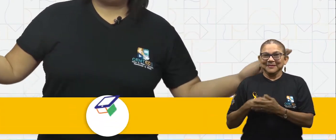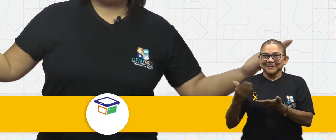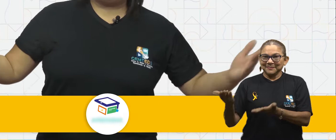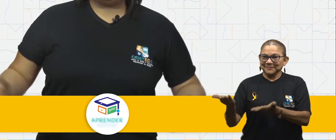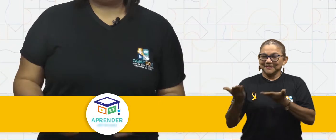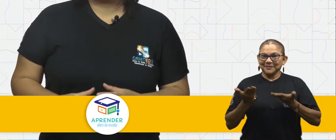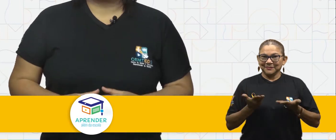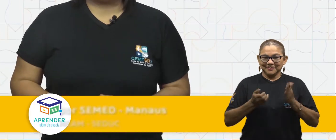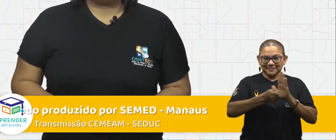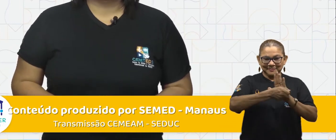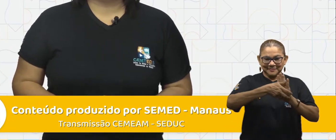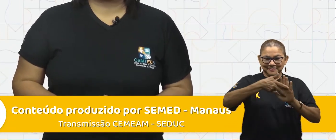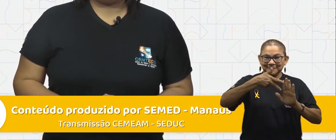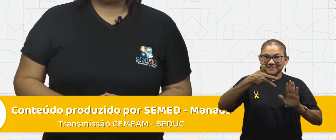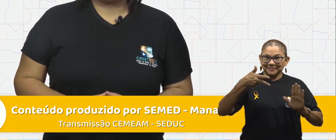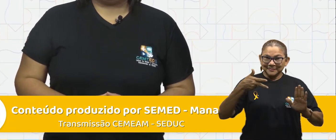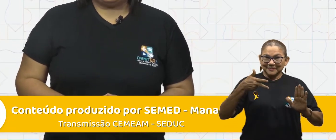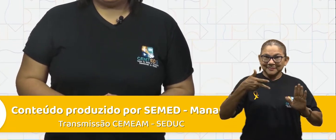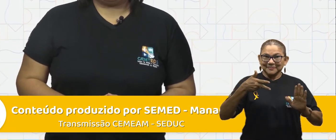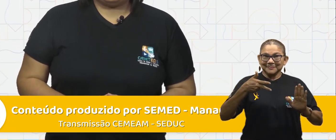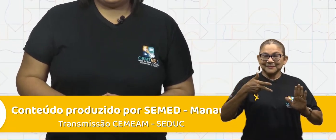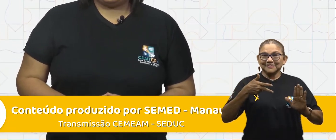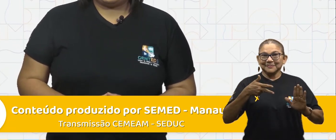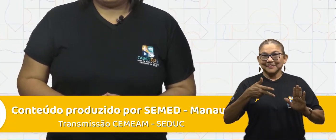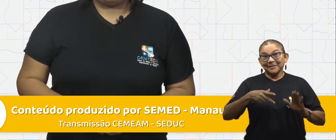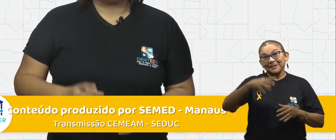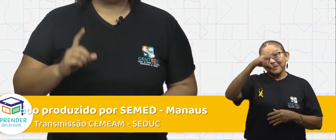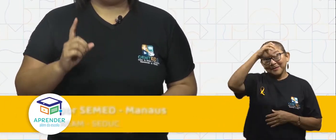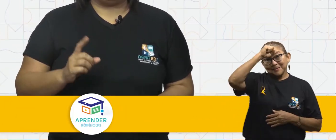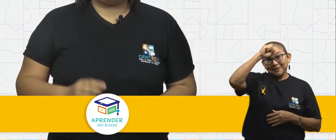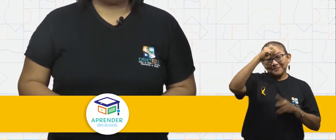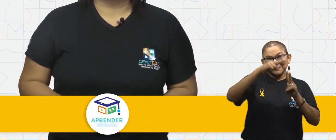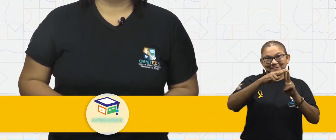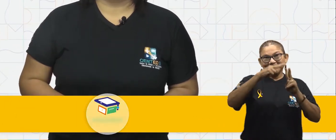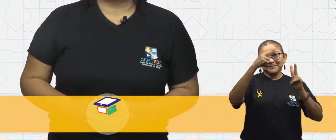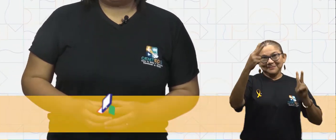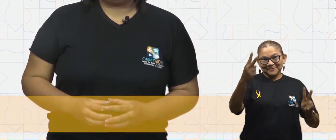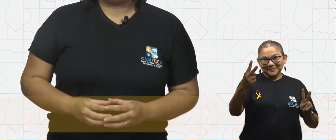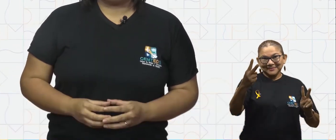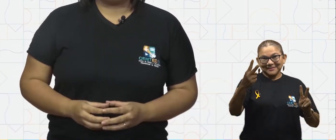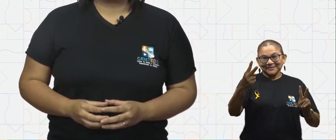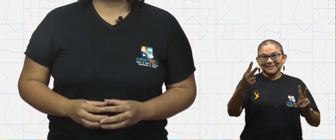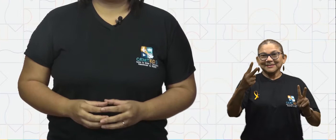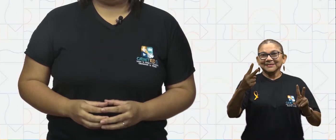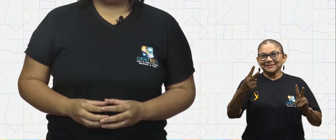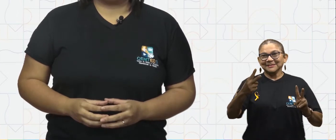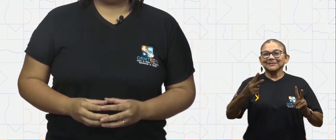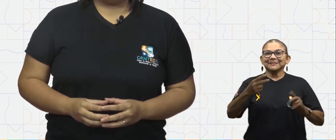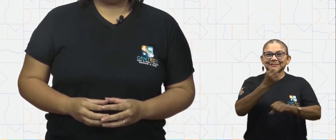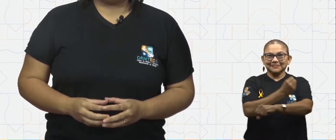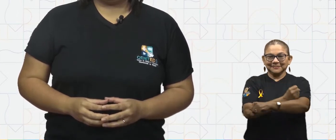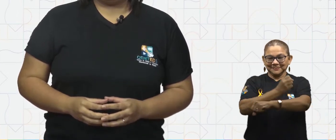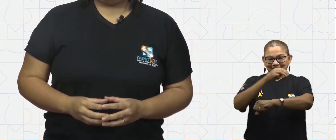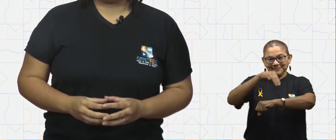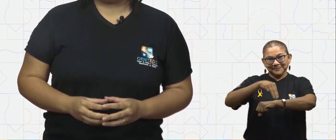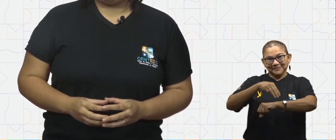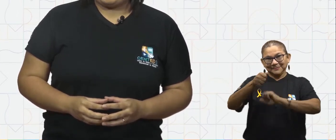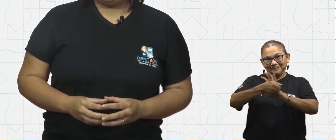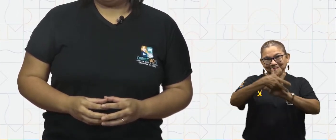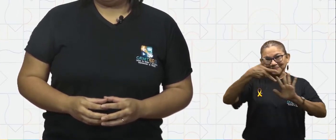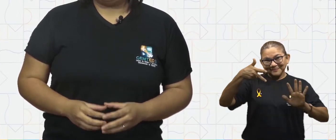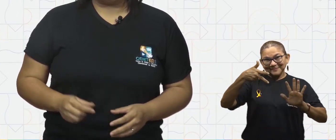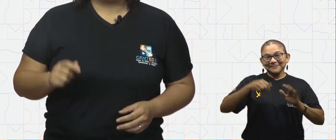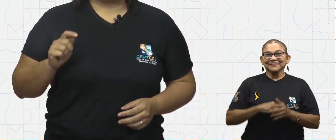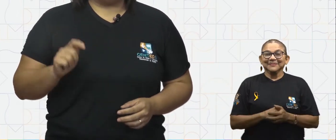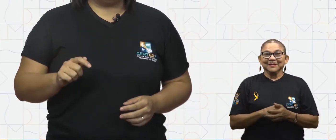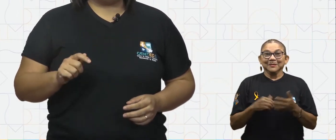Muito bem-vindo ao projeto Aprender Além da Escola, um projeto do Centro de Mídias e Tecnologias Educacionais da